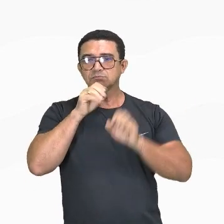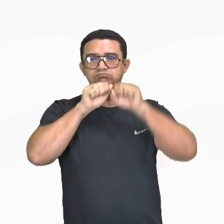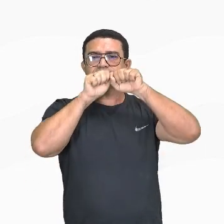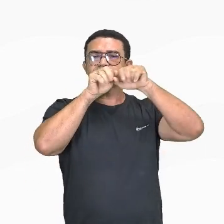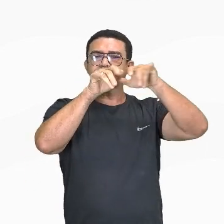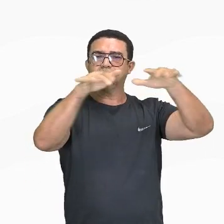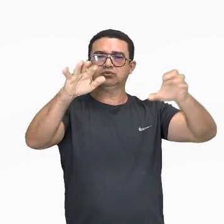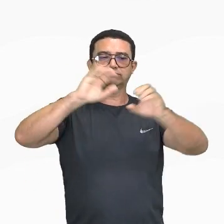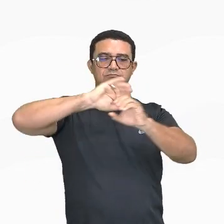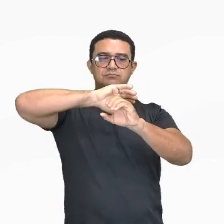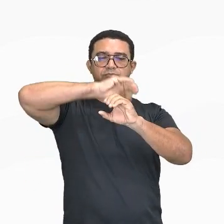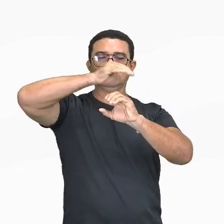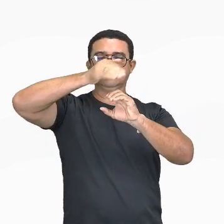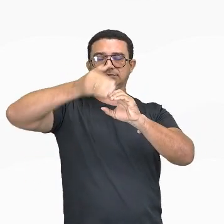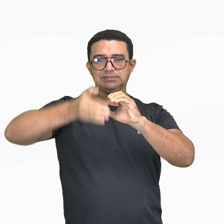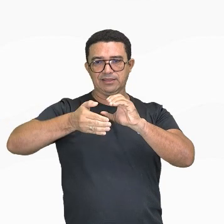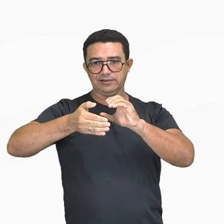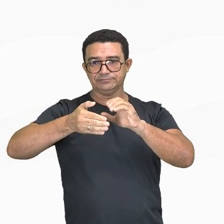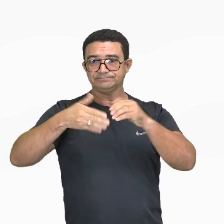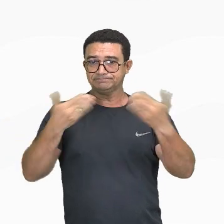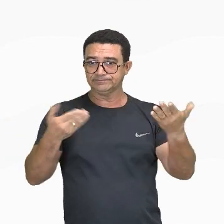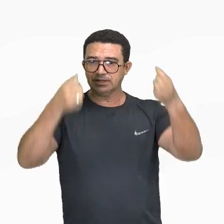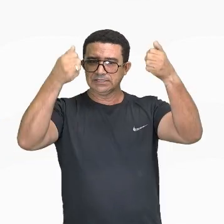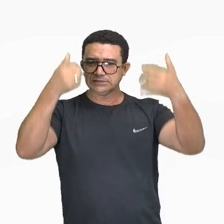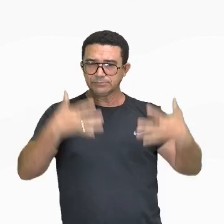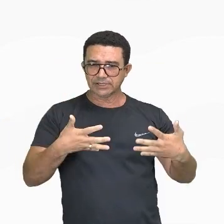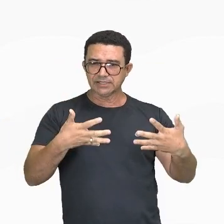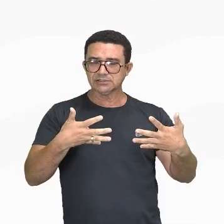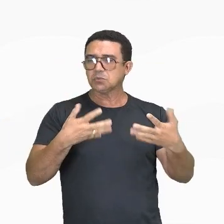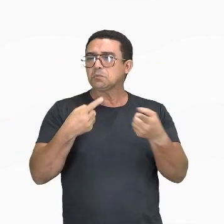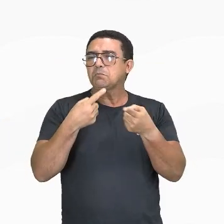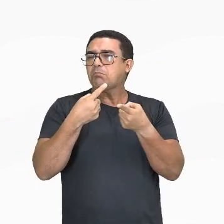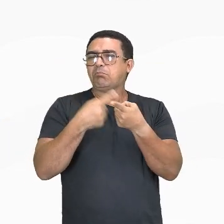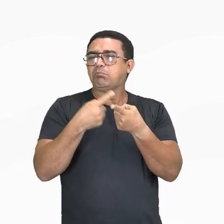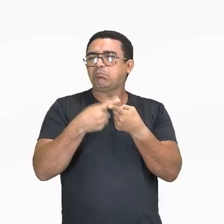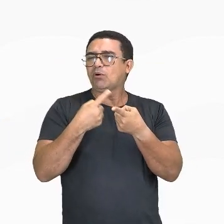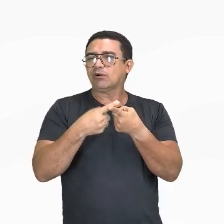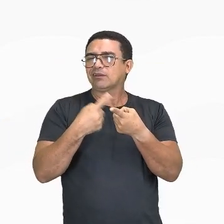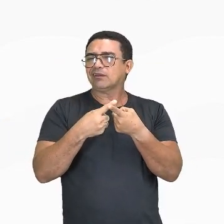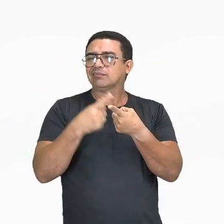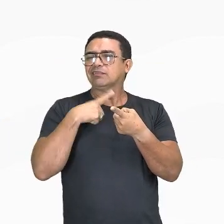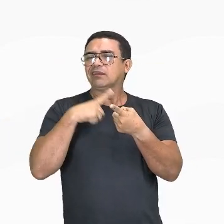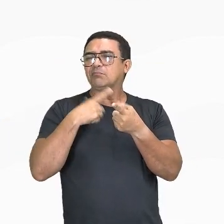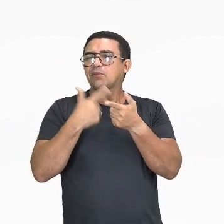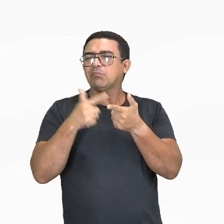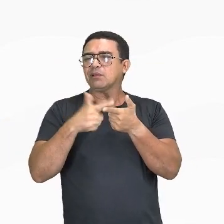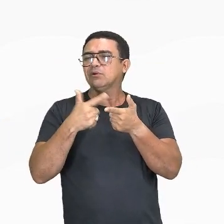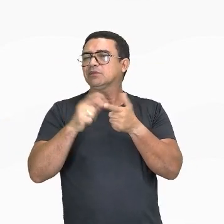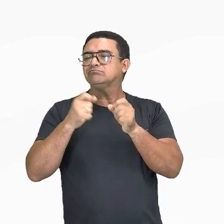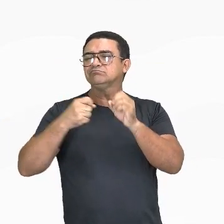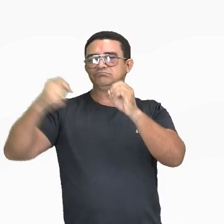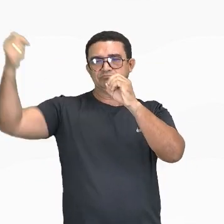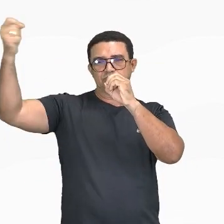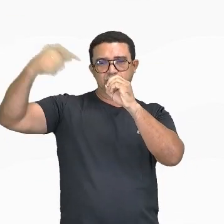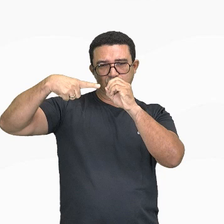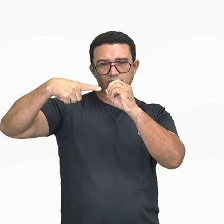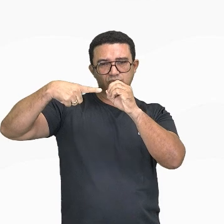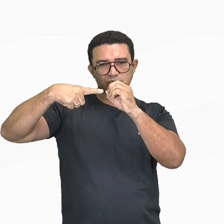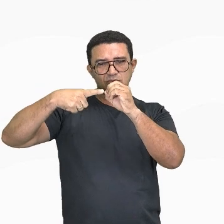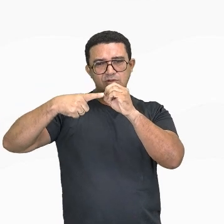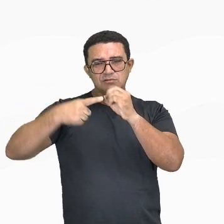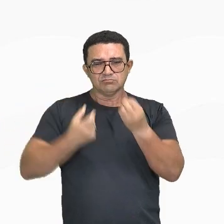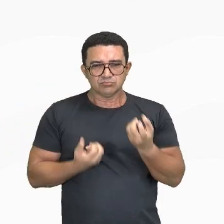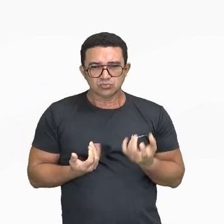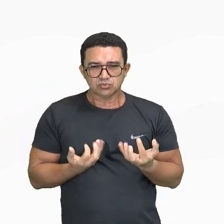espaço exterior. Então, a explicação física do porquê nós estamos enfrentando aí o aquecimento global, ela tem toda